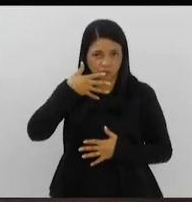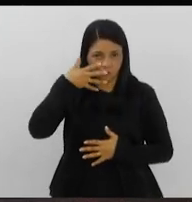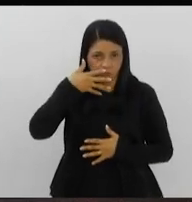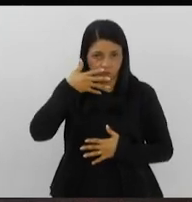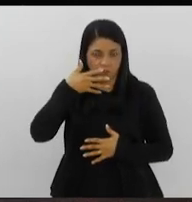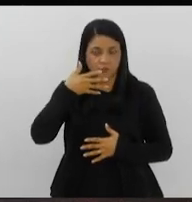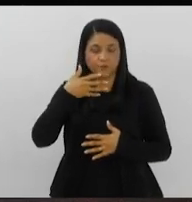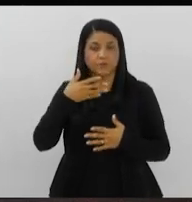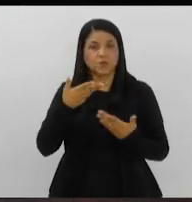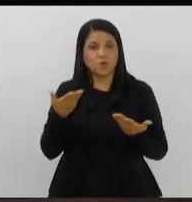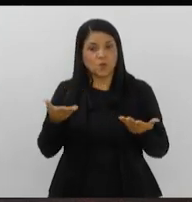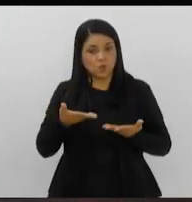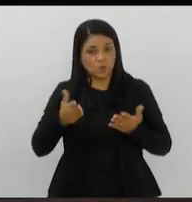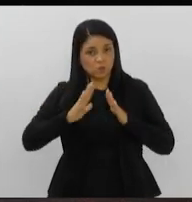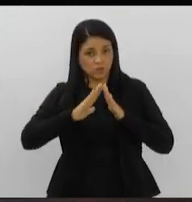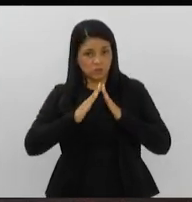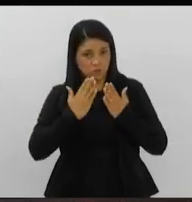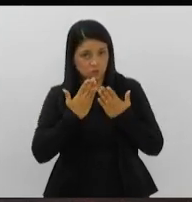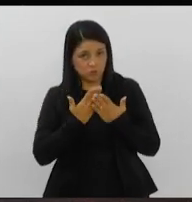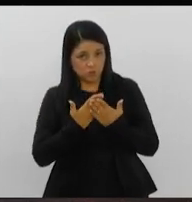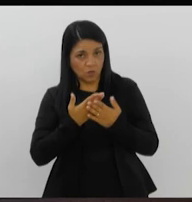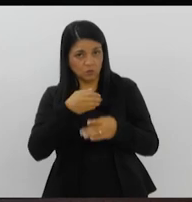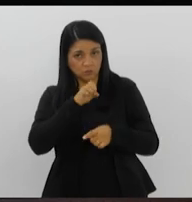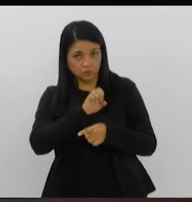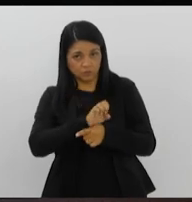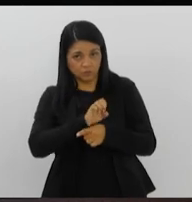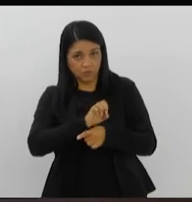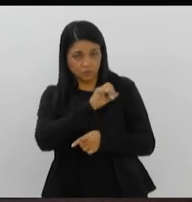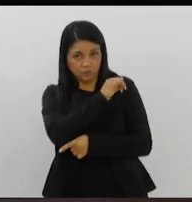escolas do nosso município, do nosso estado, melhor dizendo,